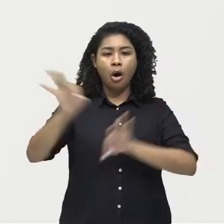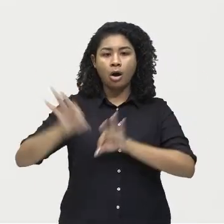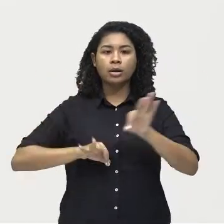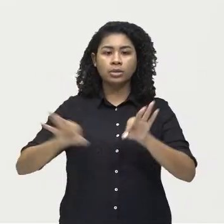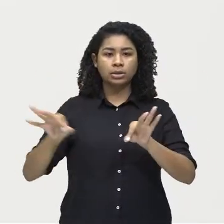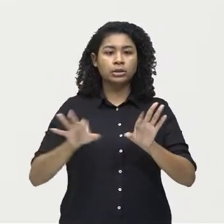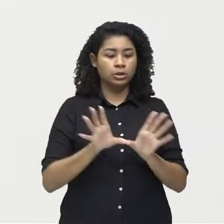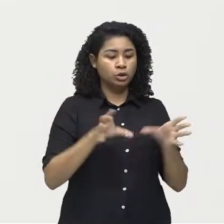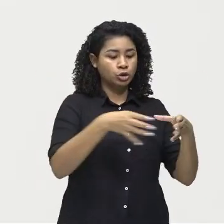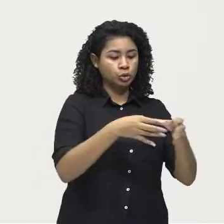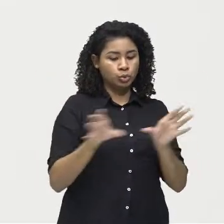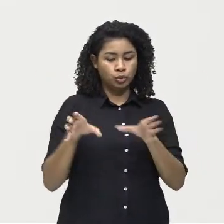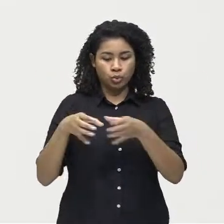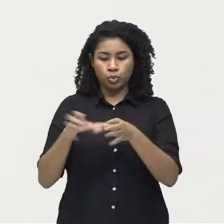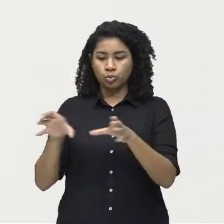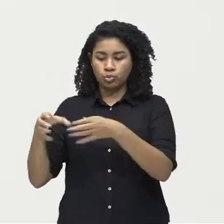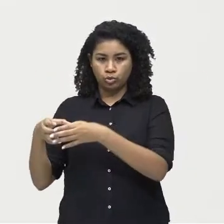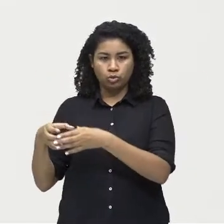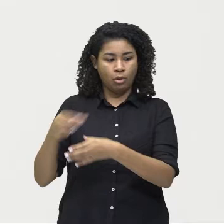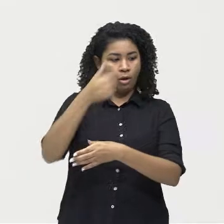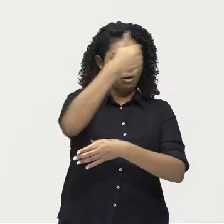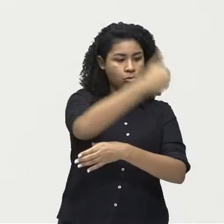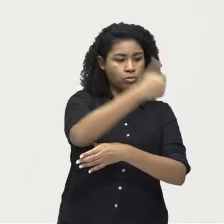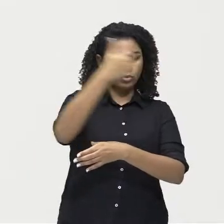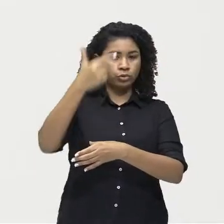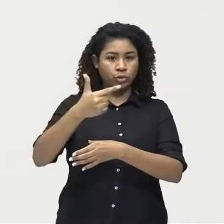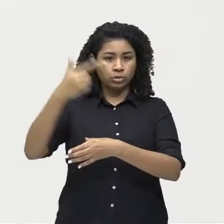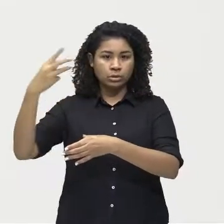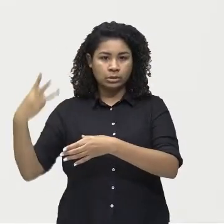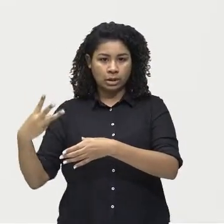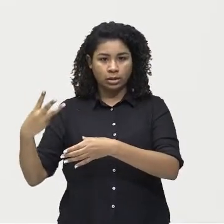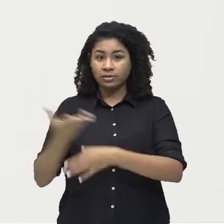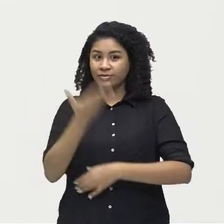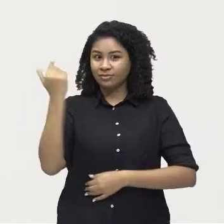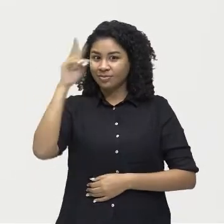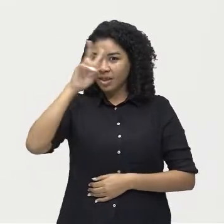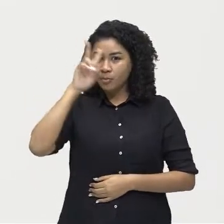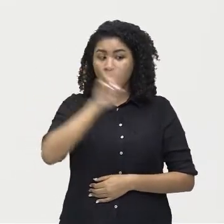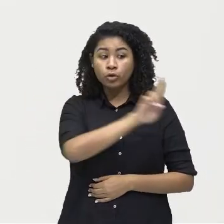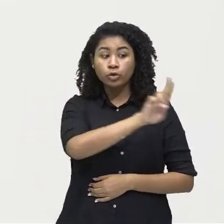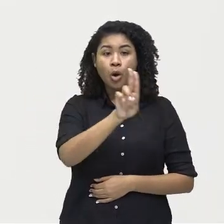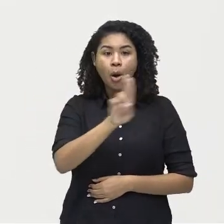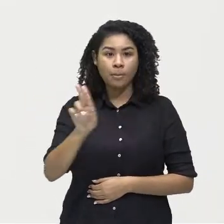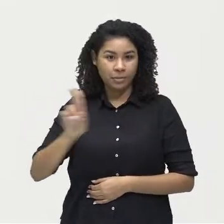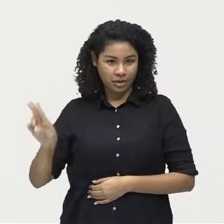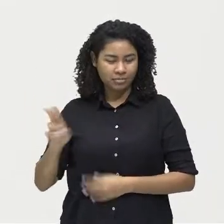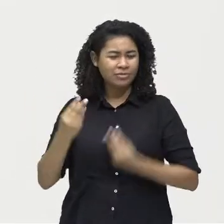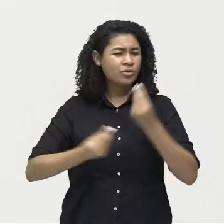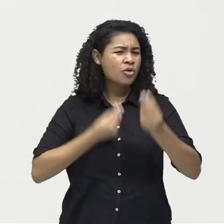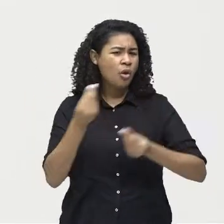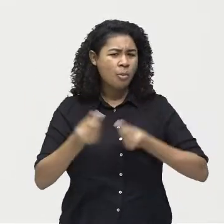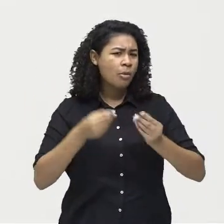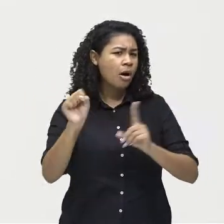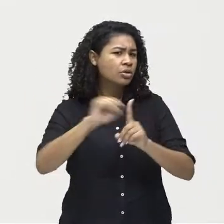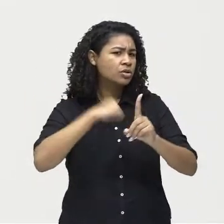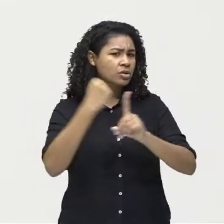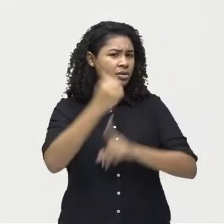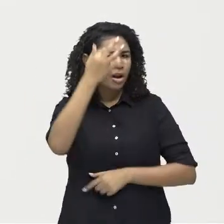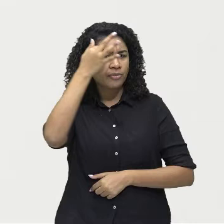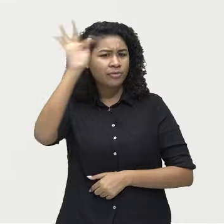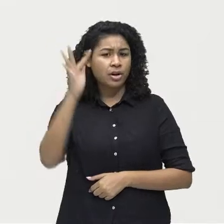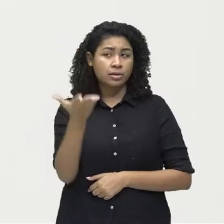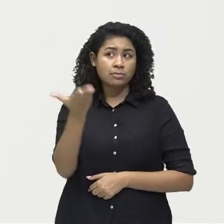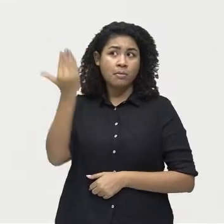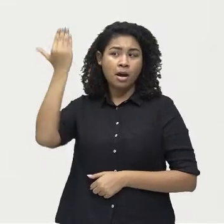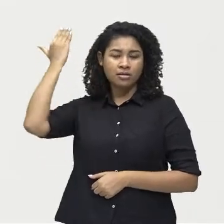ou classes sociais. Vamos relembrar para a gente compreender como era a sociedade francesa lá no